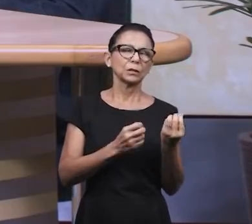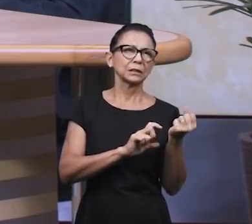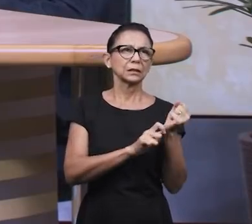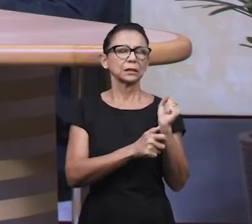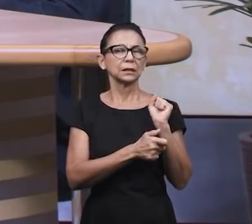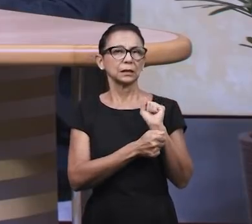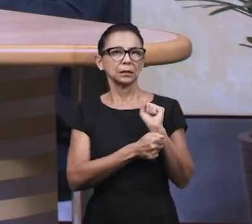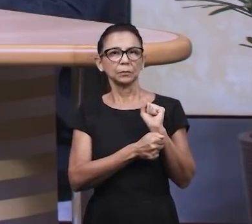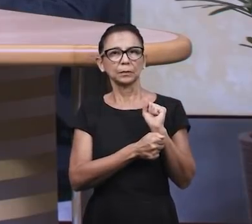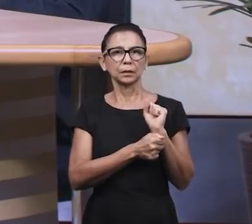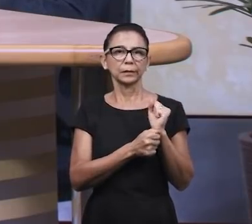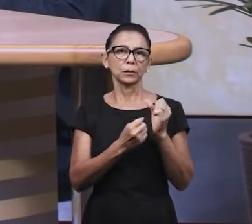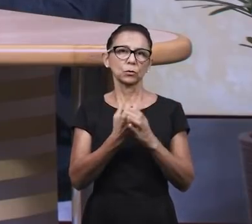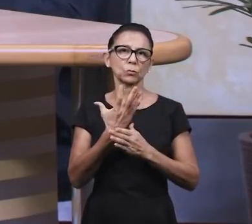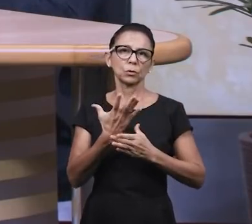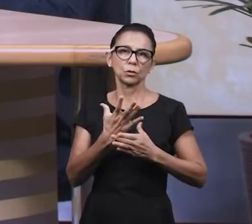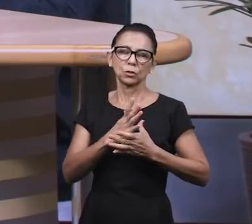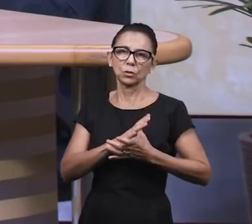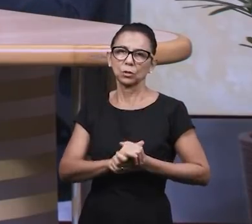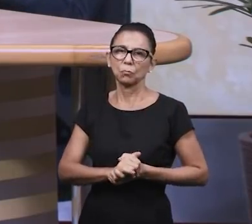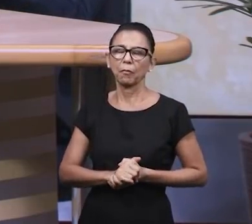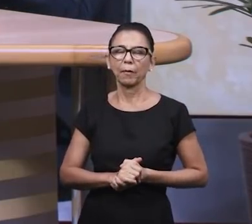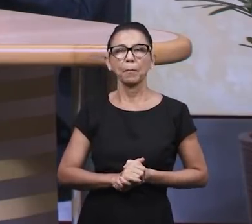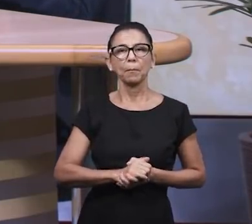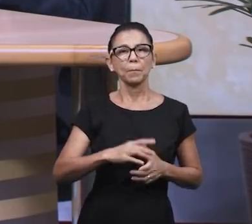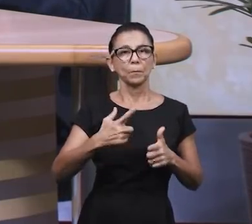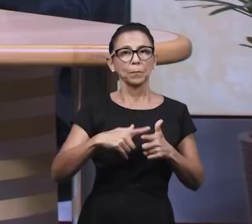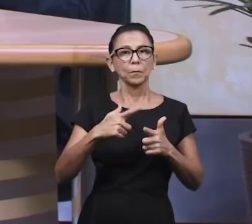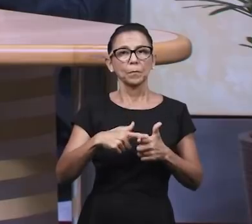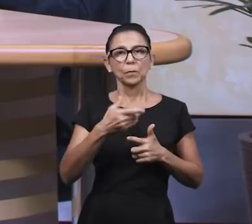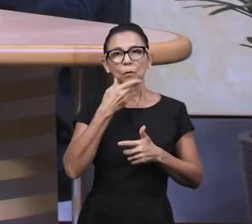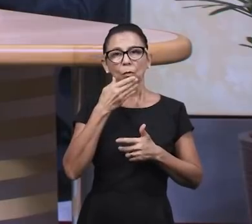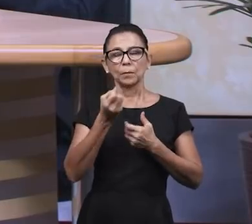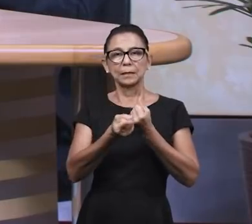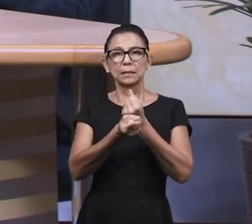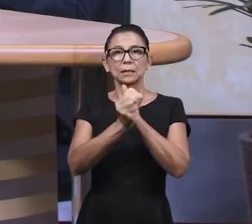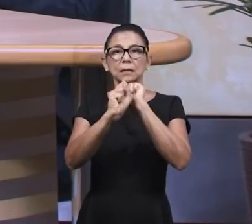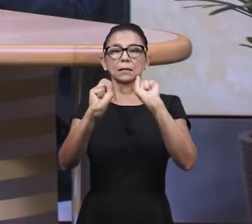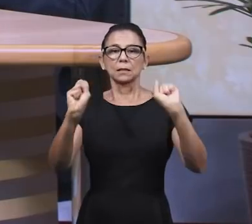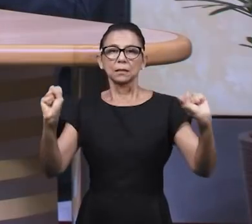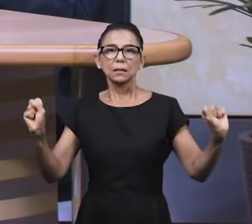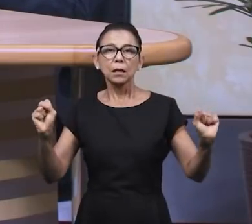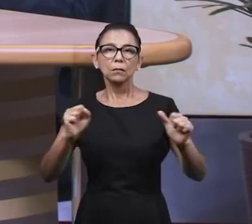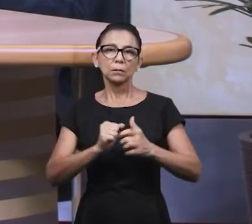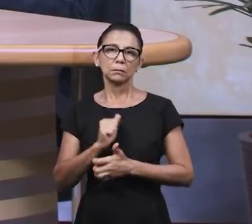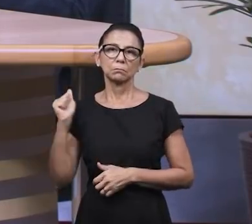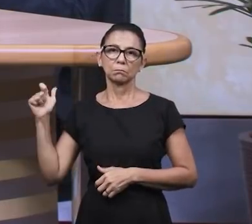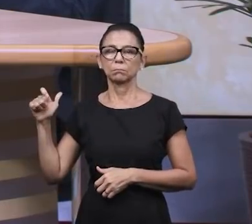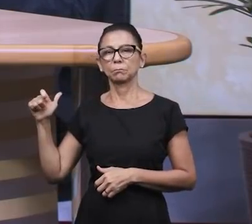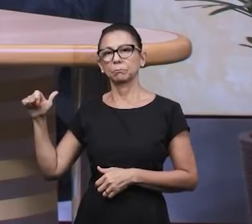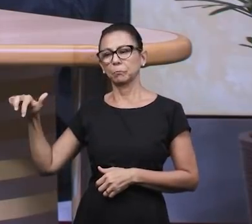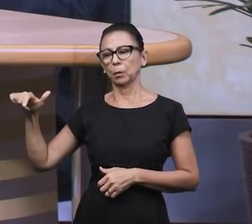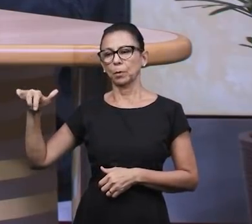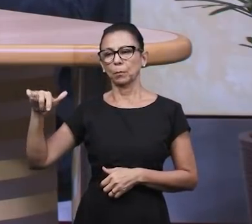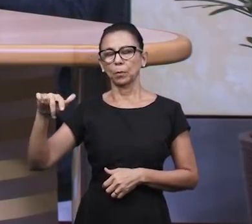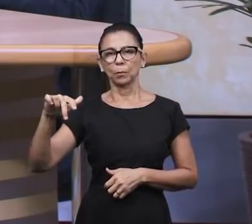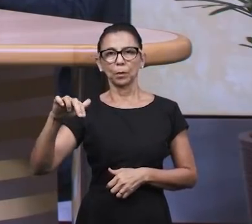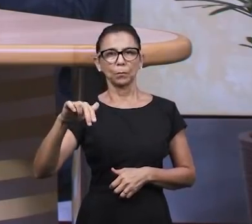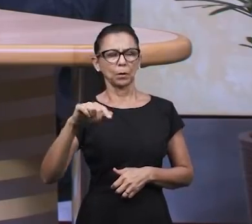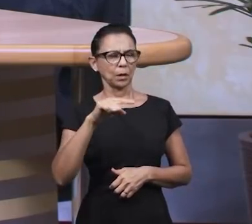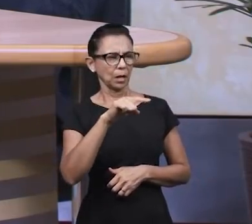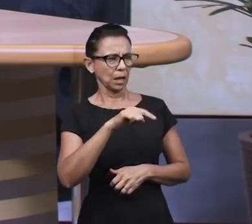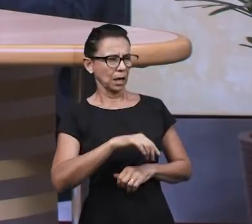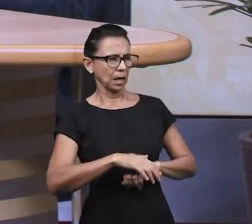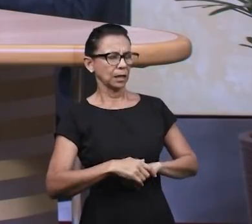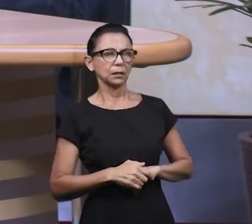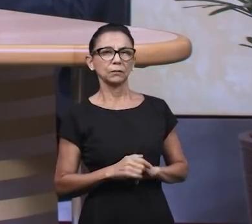teve, que foi a experiência de ele, ao passar por um determinado local, ele viu ali um leão, né, um filhote de